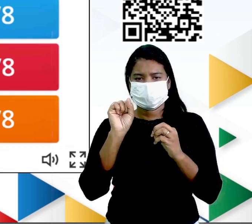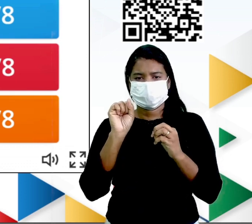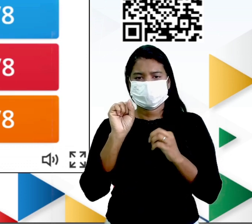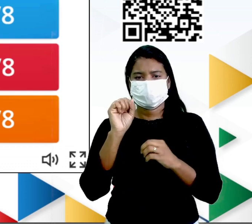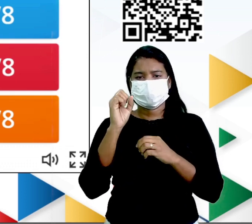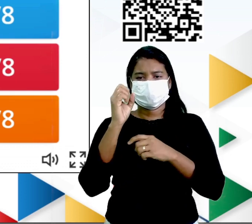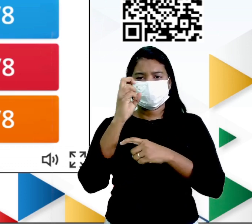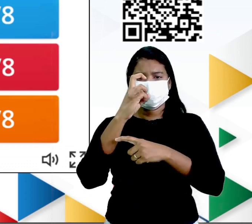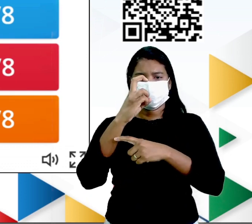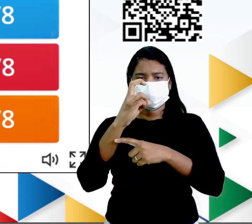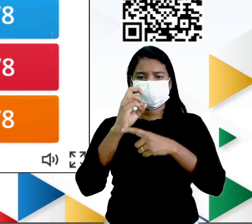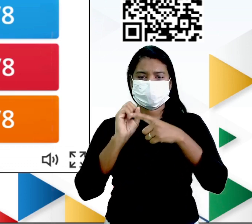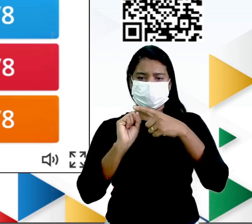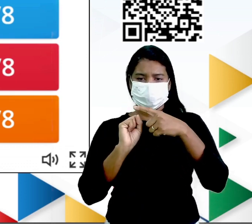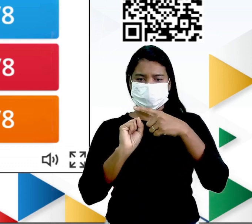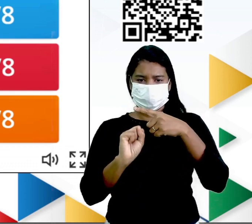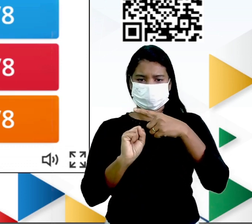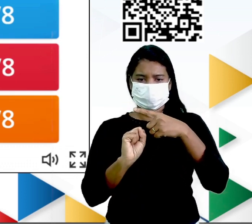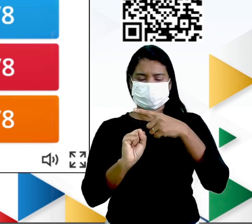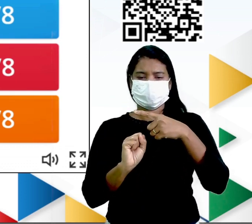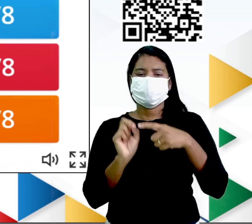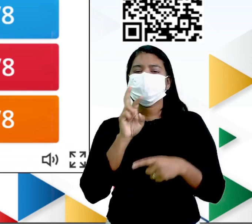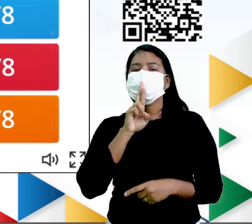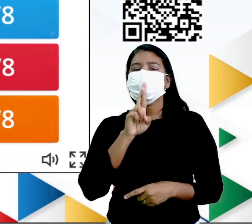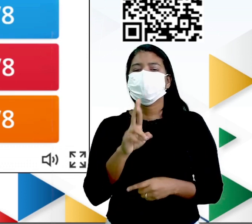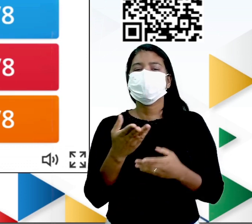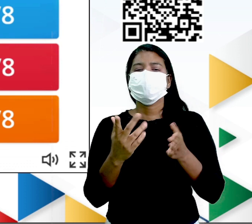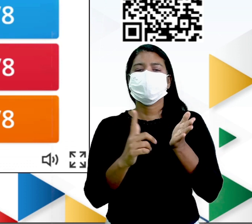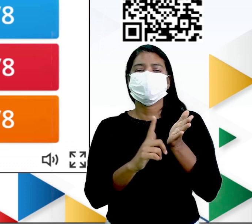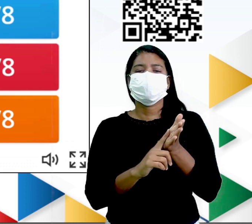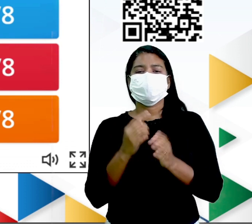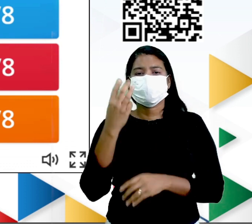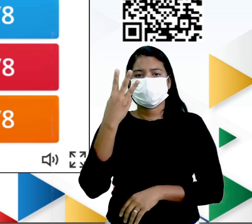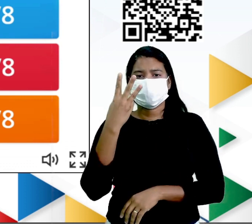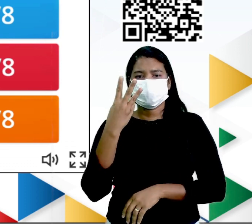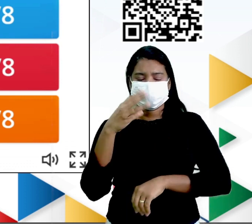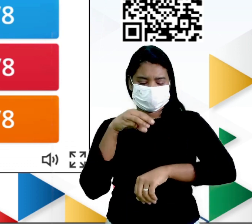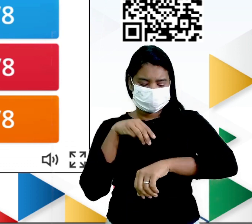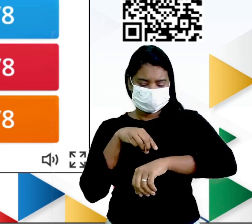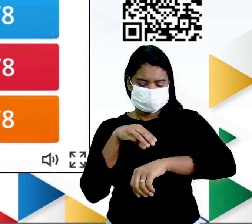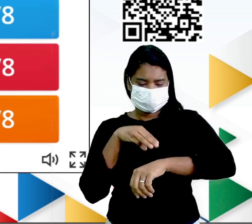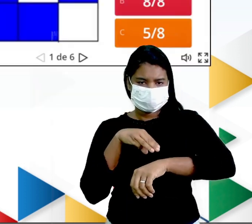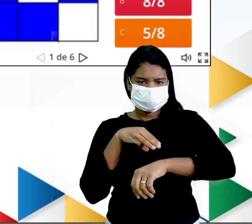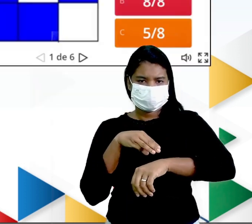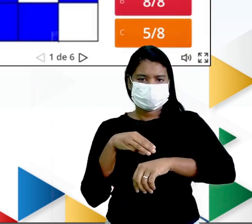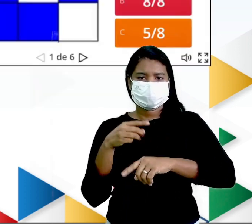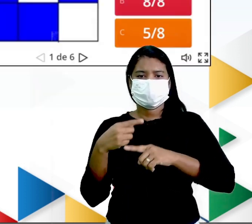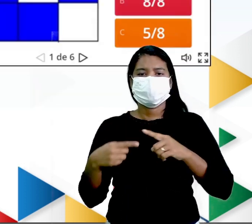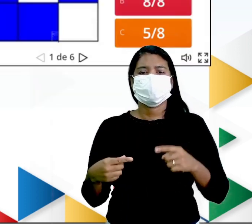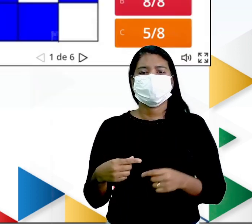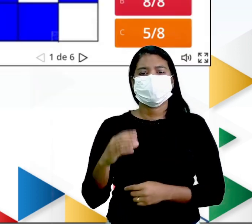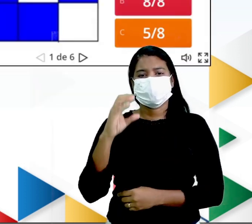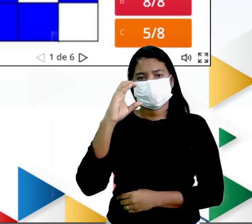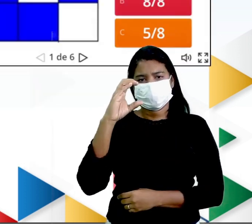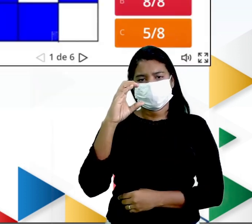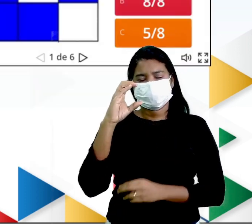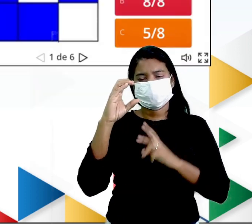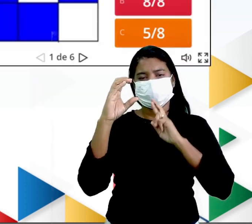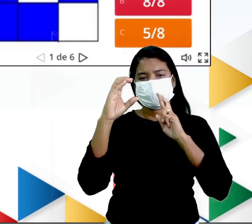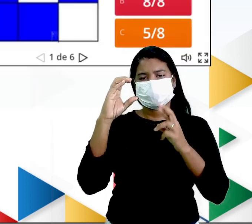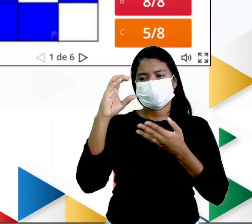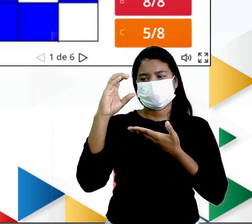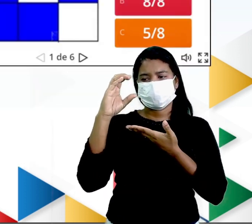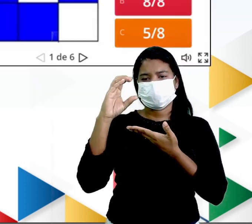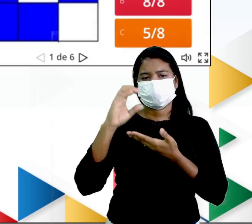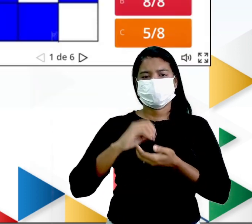para 8. Qual é a resposta que você marcaria em 3 minutos e meio? Vê como é fácil. Letra C, né? Muito fácil, ó. Vou trazer